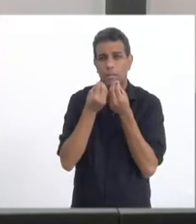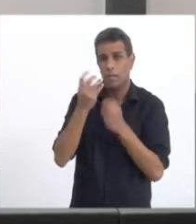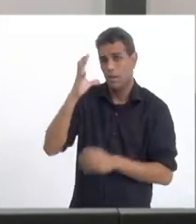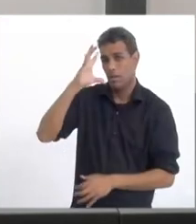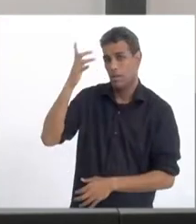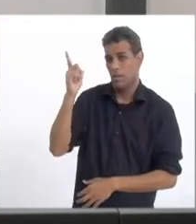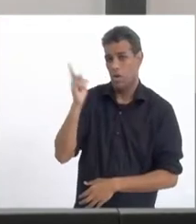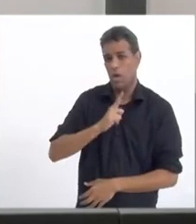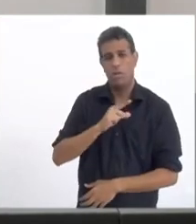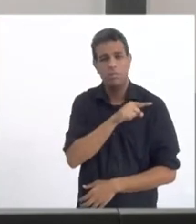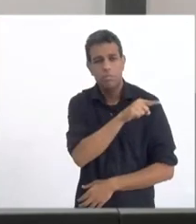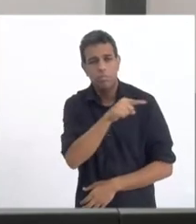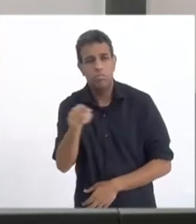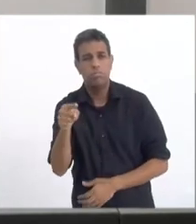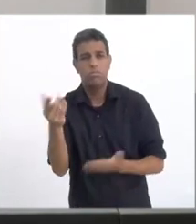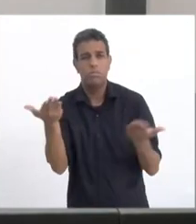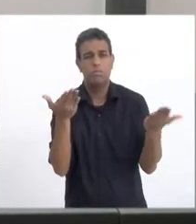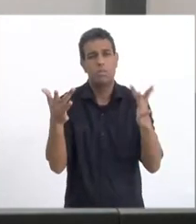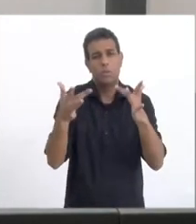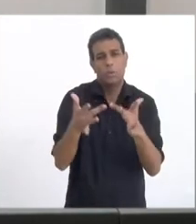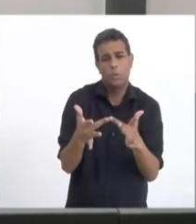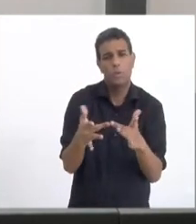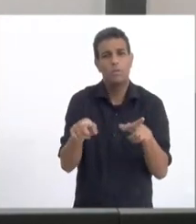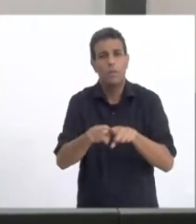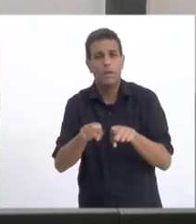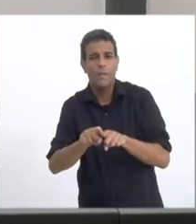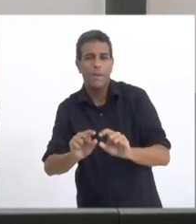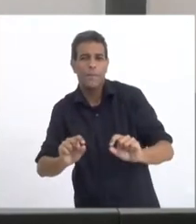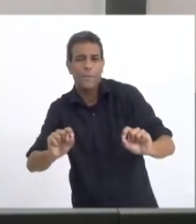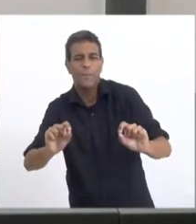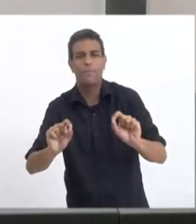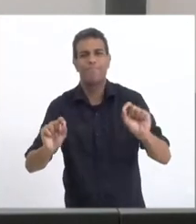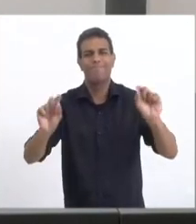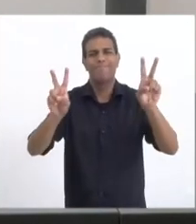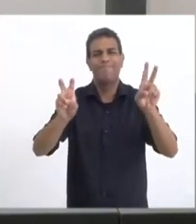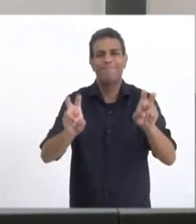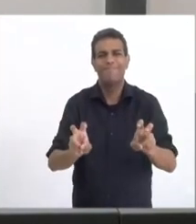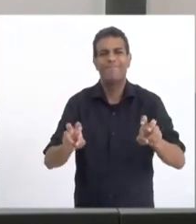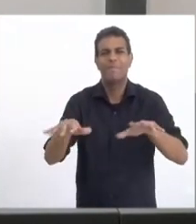possamos fazer essa ligação. E também até mesmo na questão